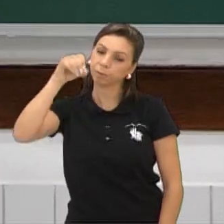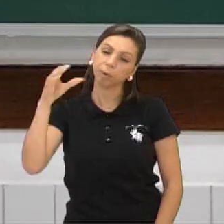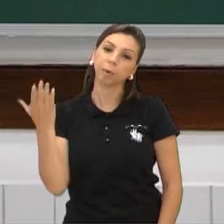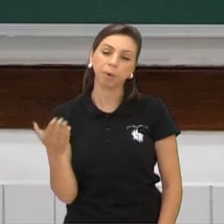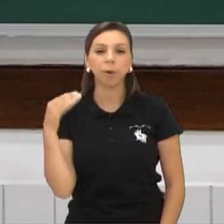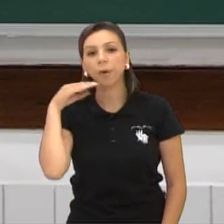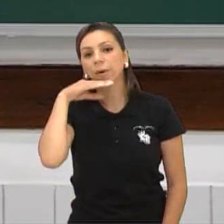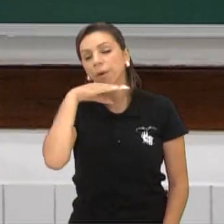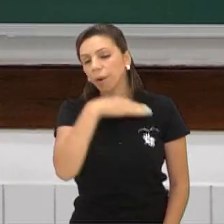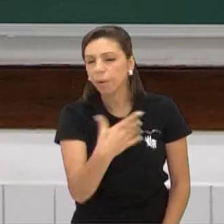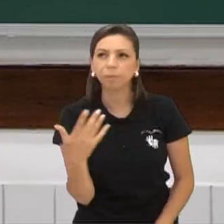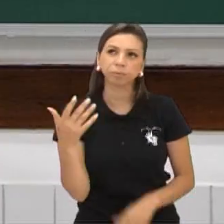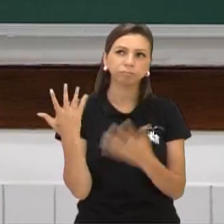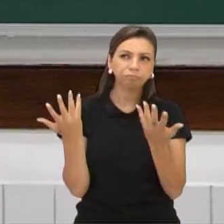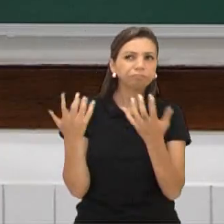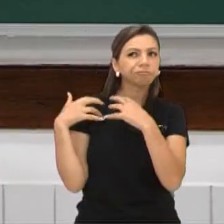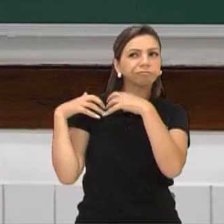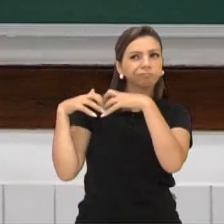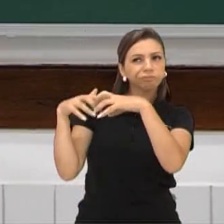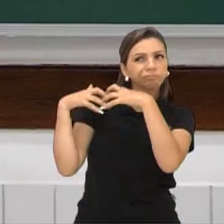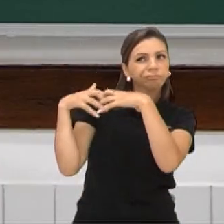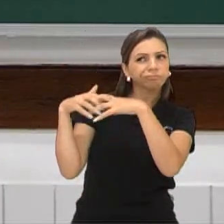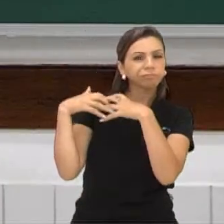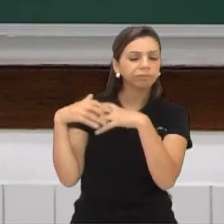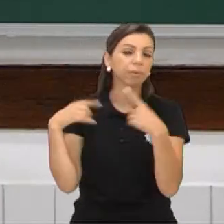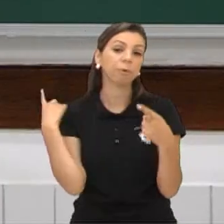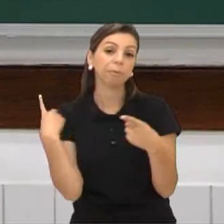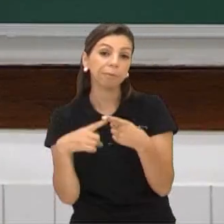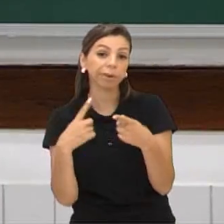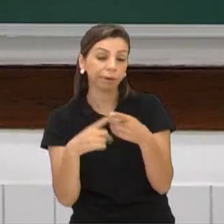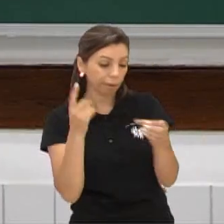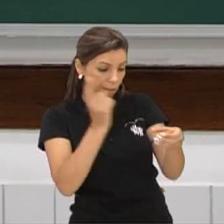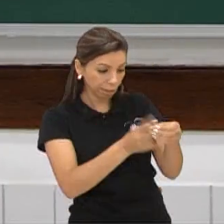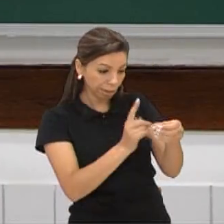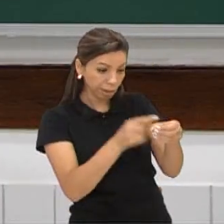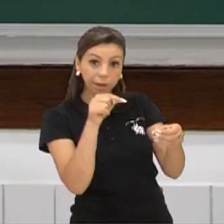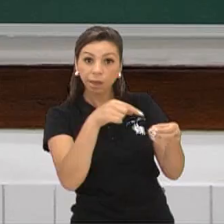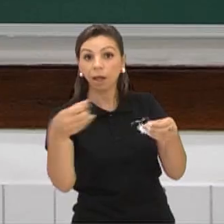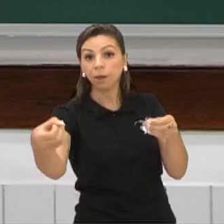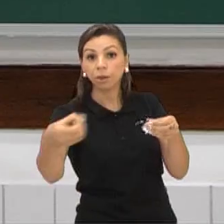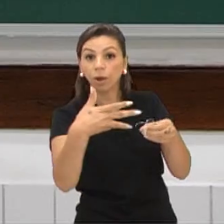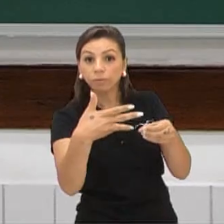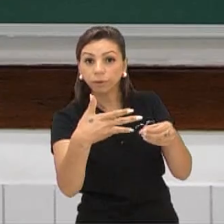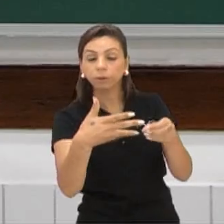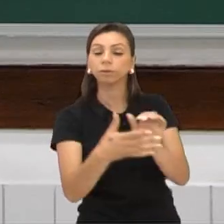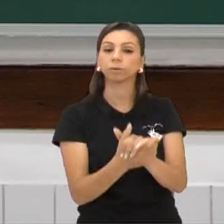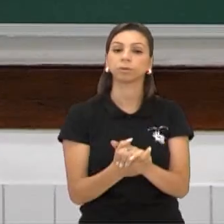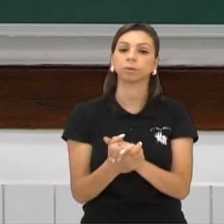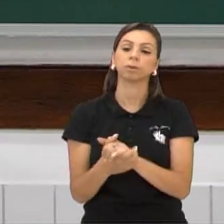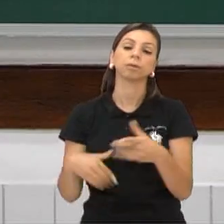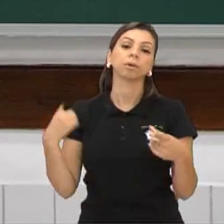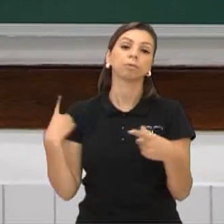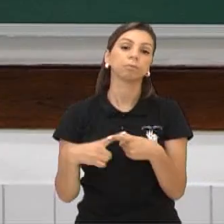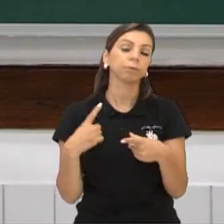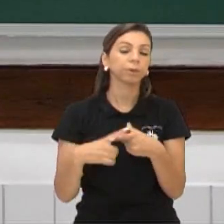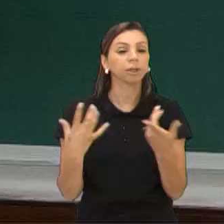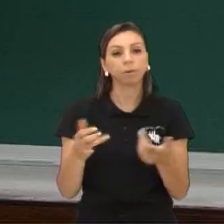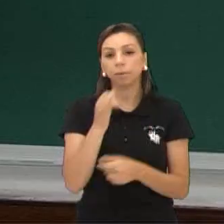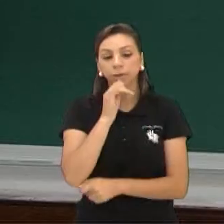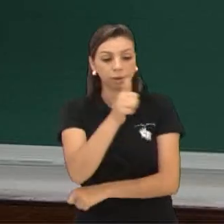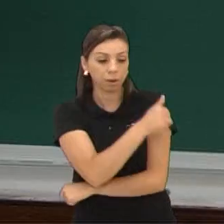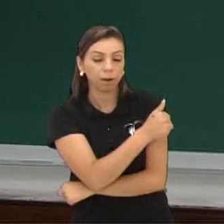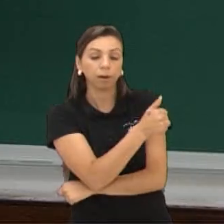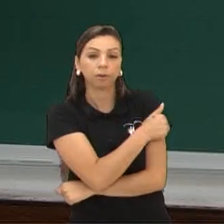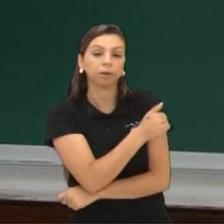logicamente, faz com que a gente reflita que nós temos uma urbanização recente. Porque, apesar de você, aluninho